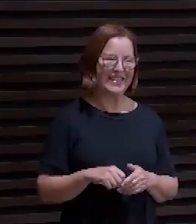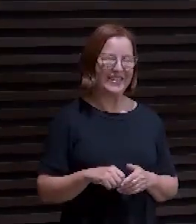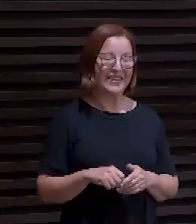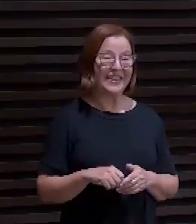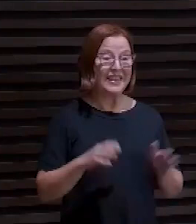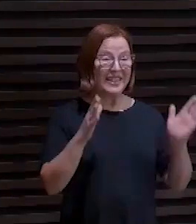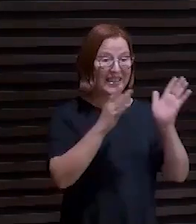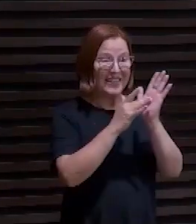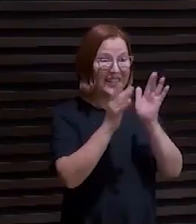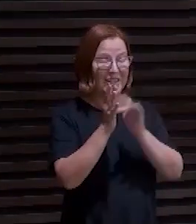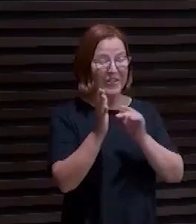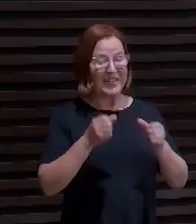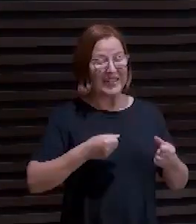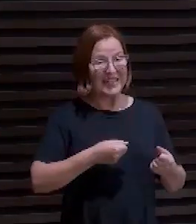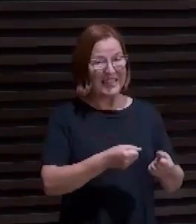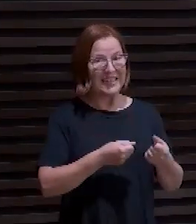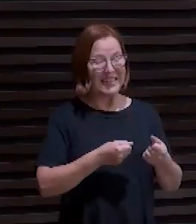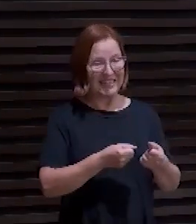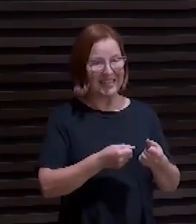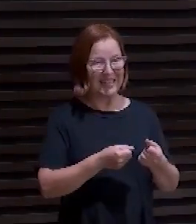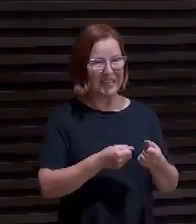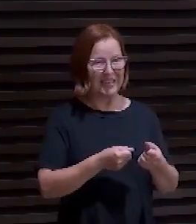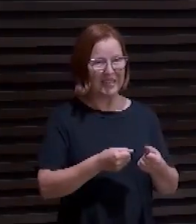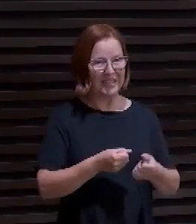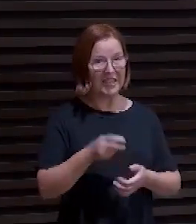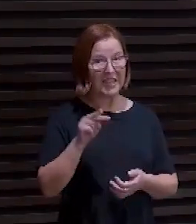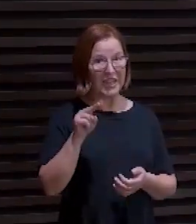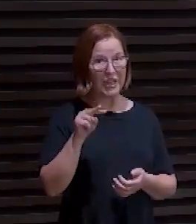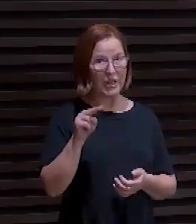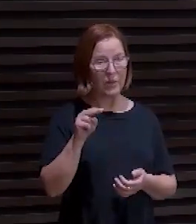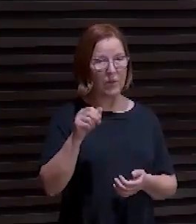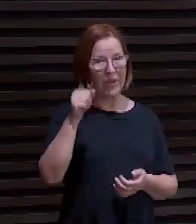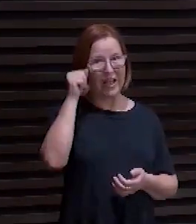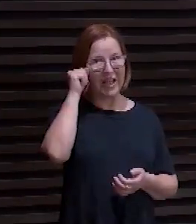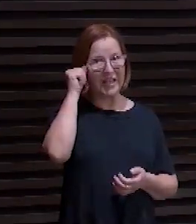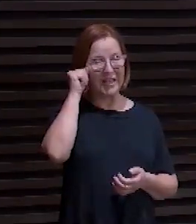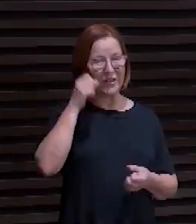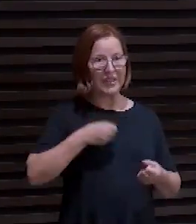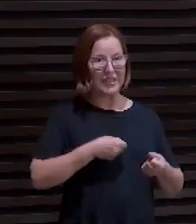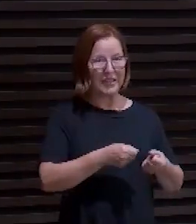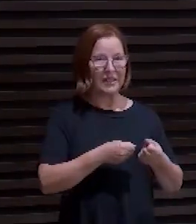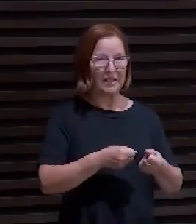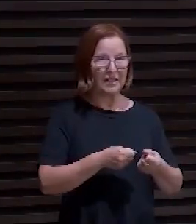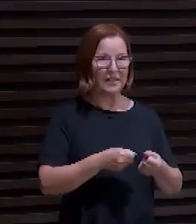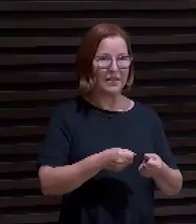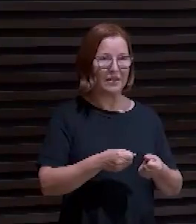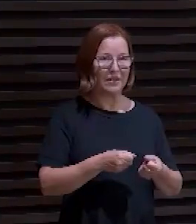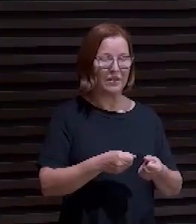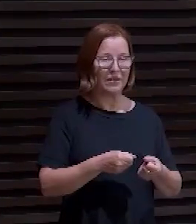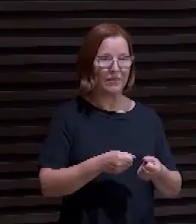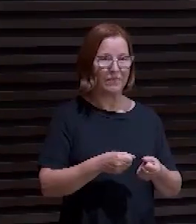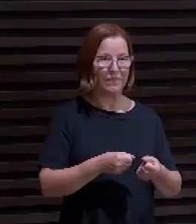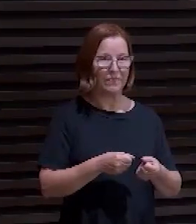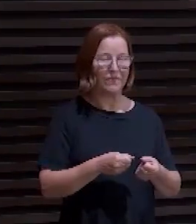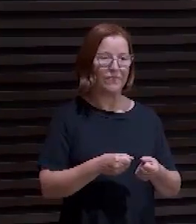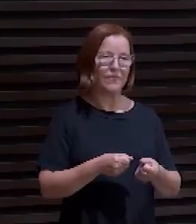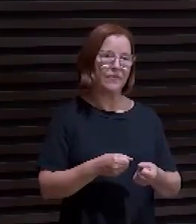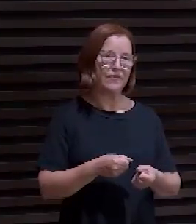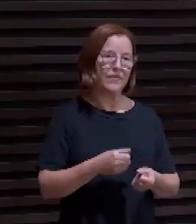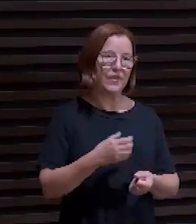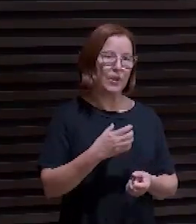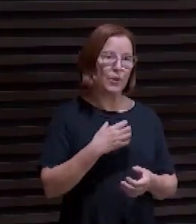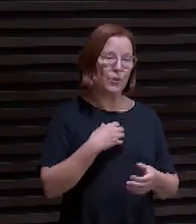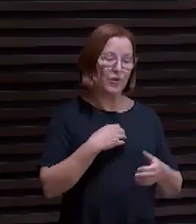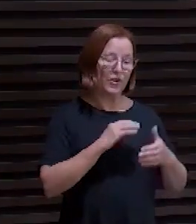foi tentado do mesmo modo que Adão foi tentado, de modo externo, não